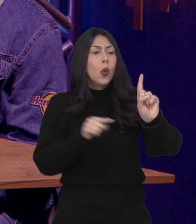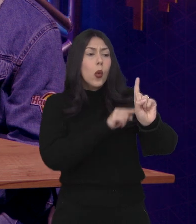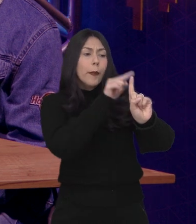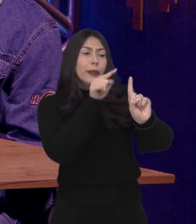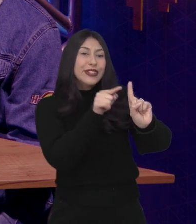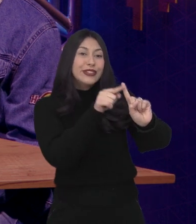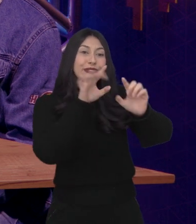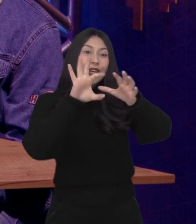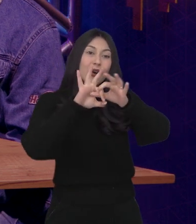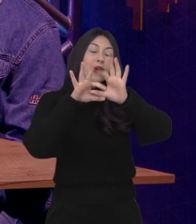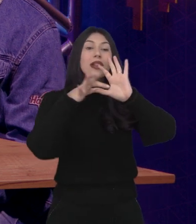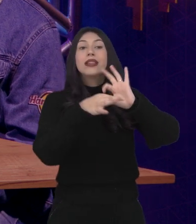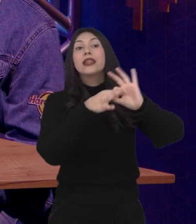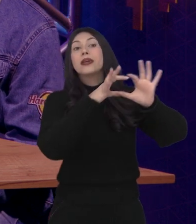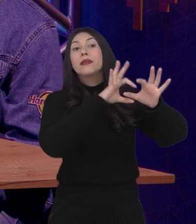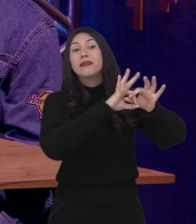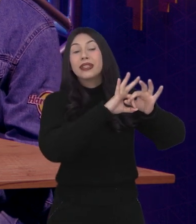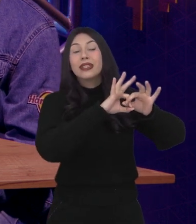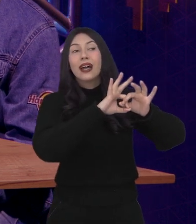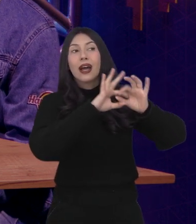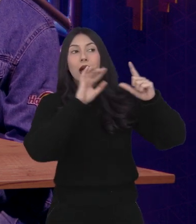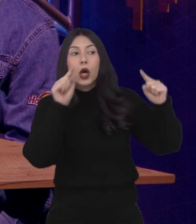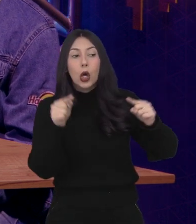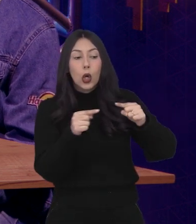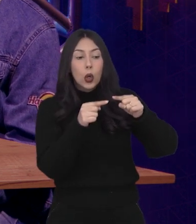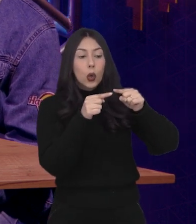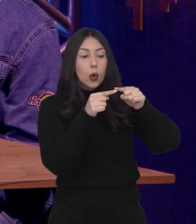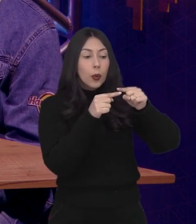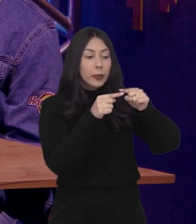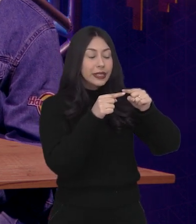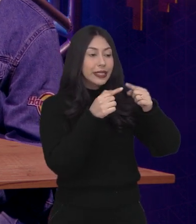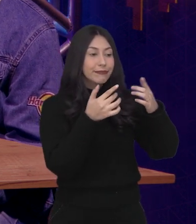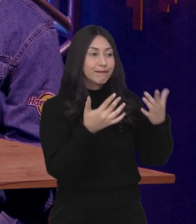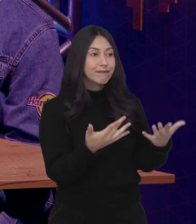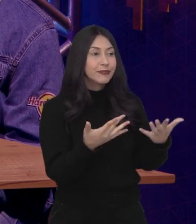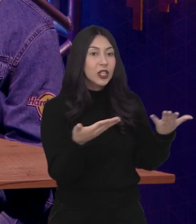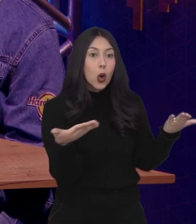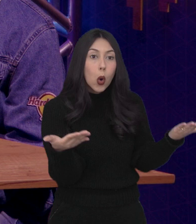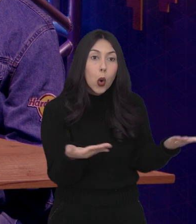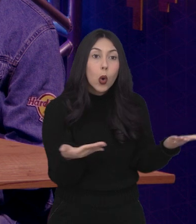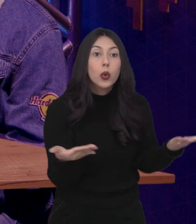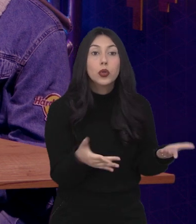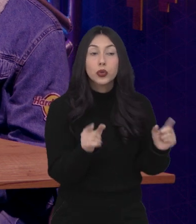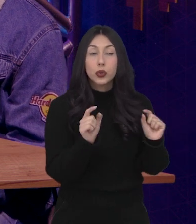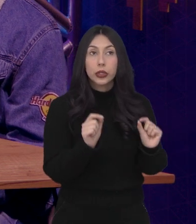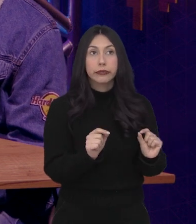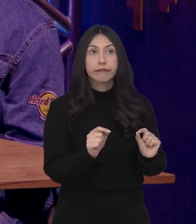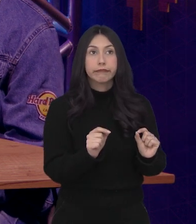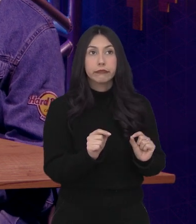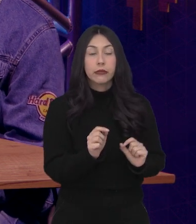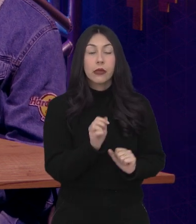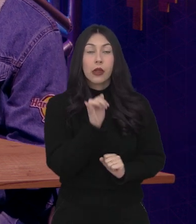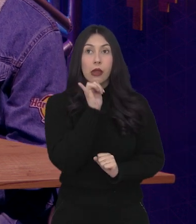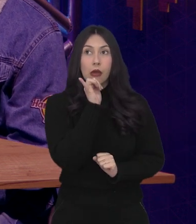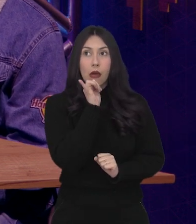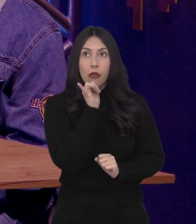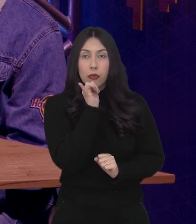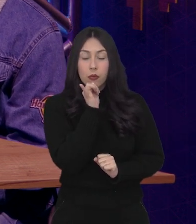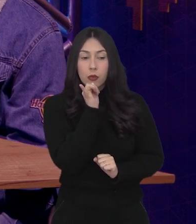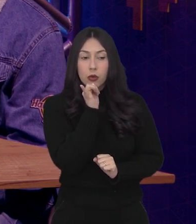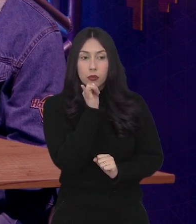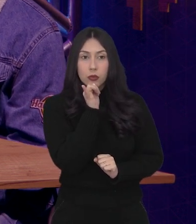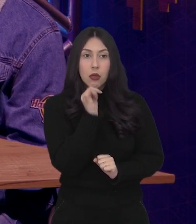objetivo das Olimpíadas também está muito ligado ao objetivo dela hoje. Por exemplo,